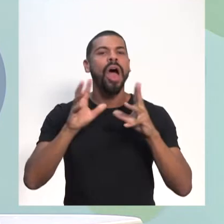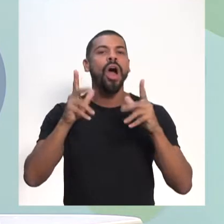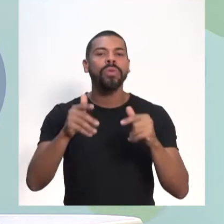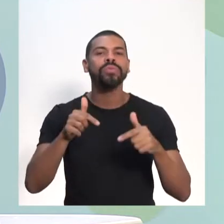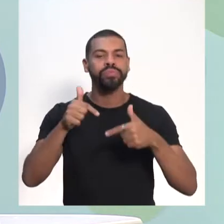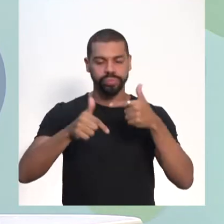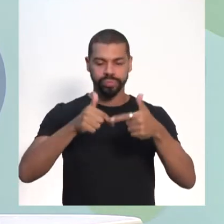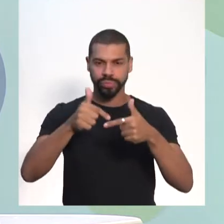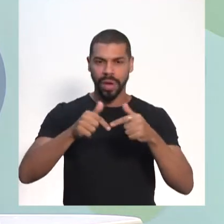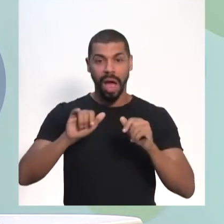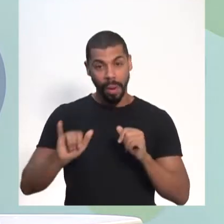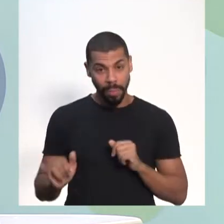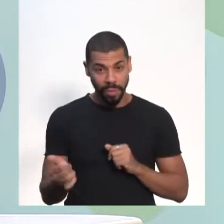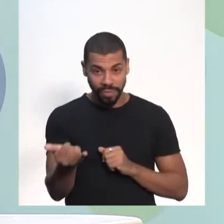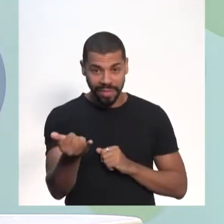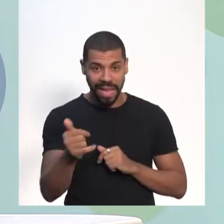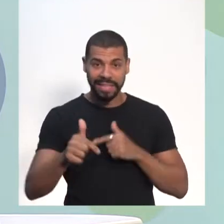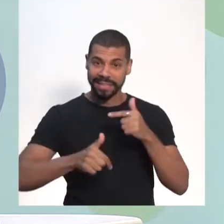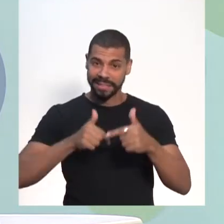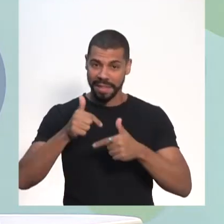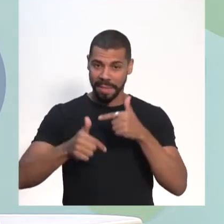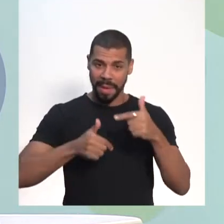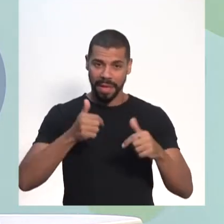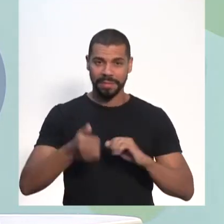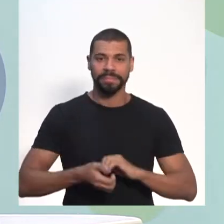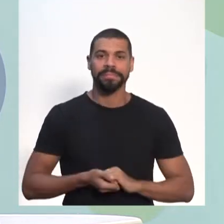esse trabalho. Tá?